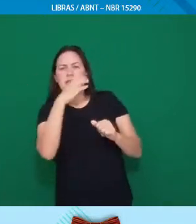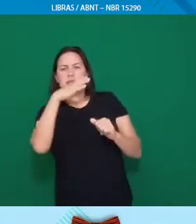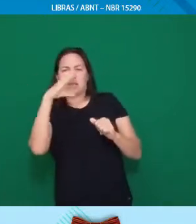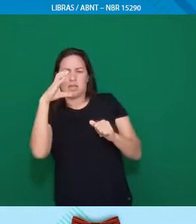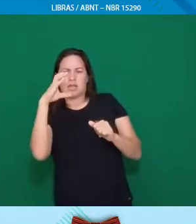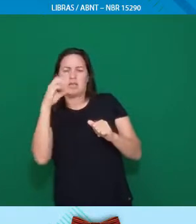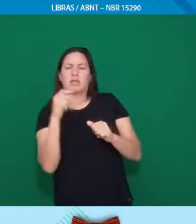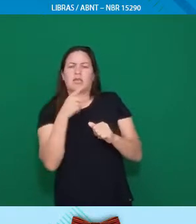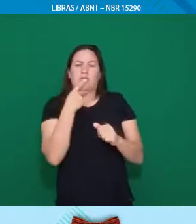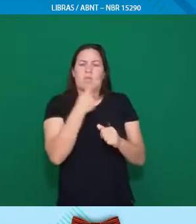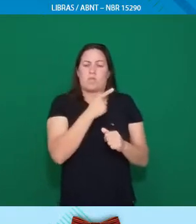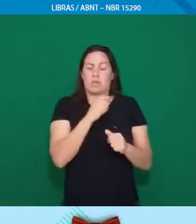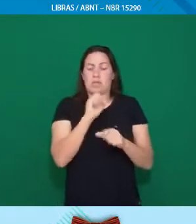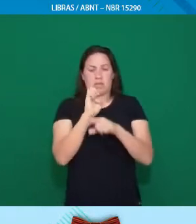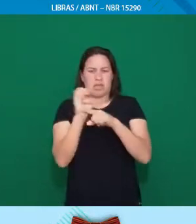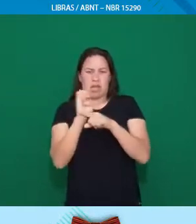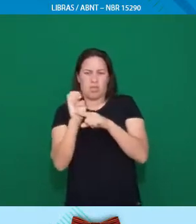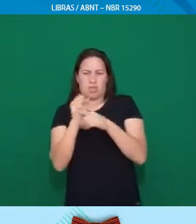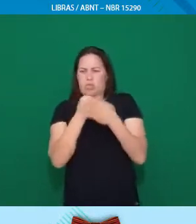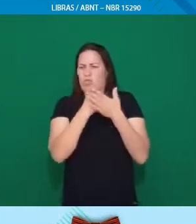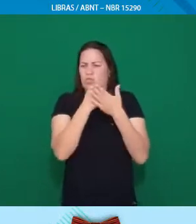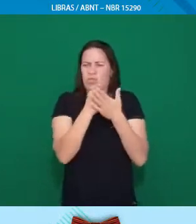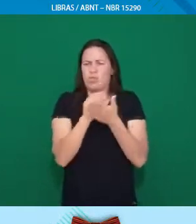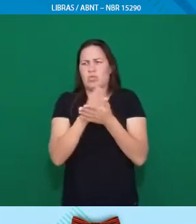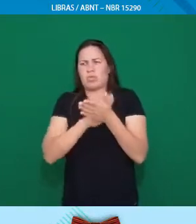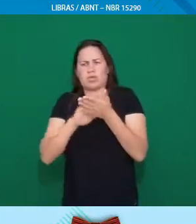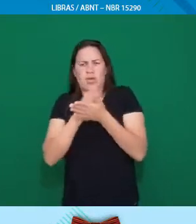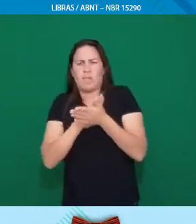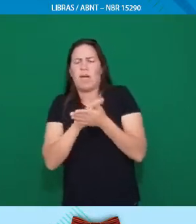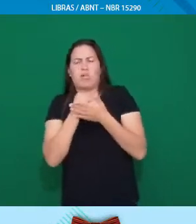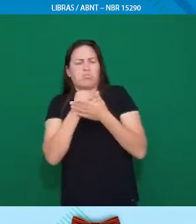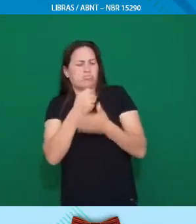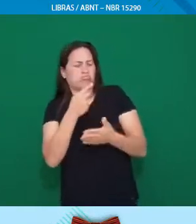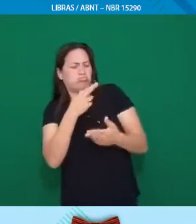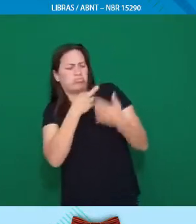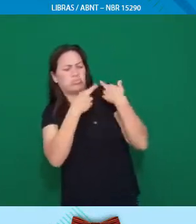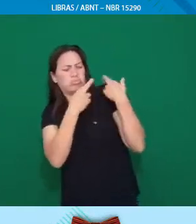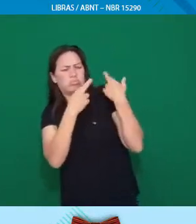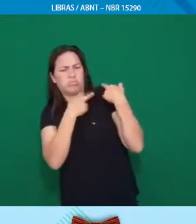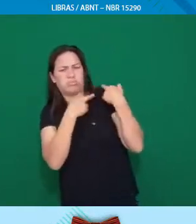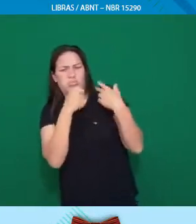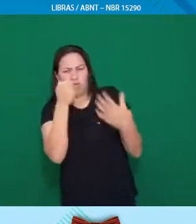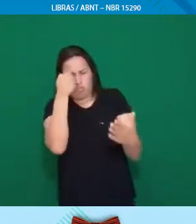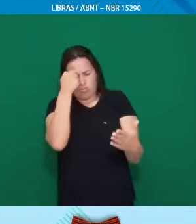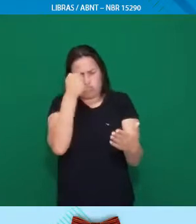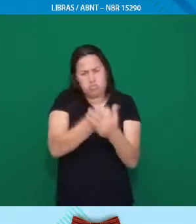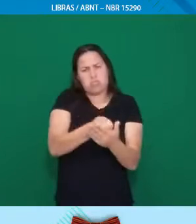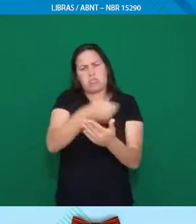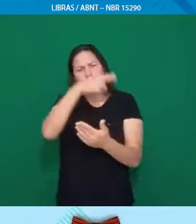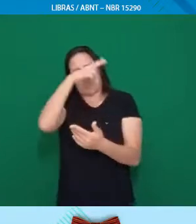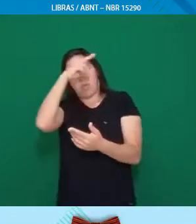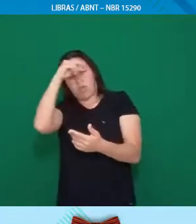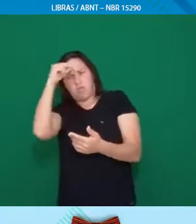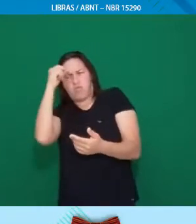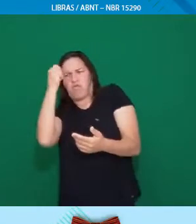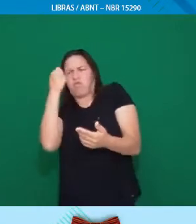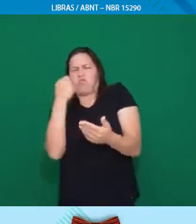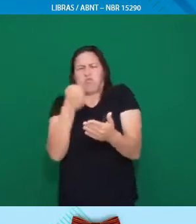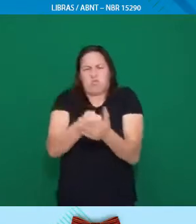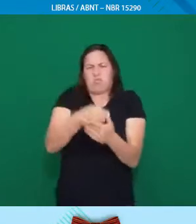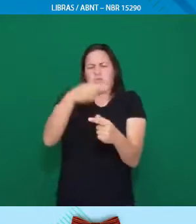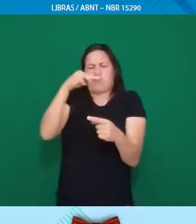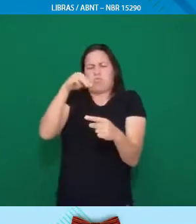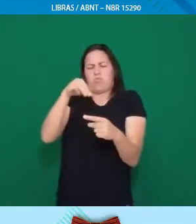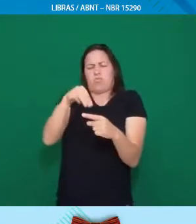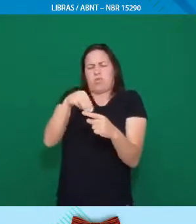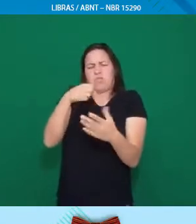então o Estado não atuou não fez a sua função não cumpriu a sua função obrigando o município a e